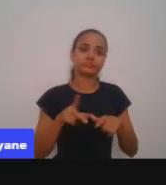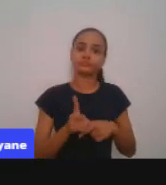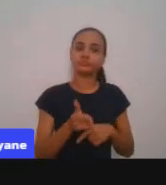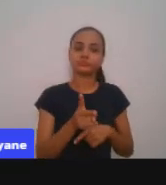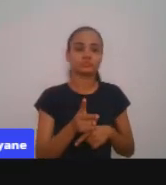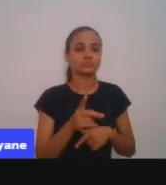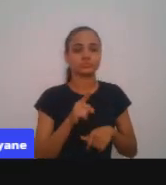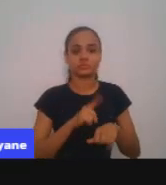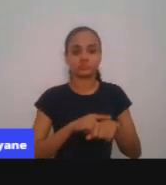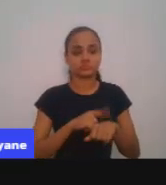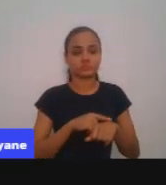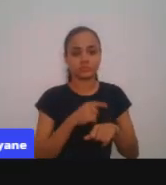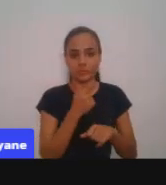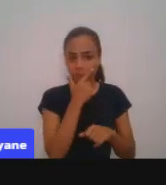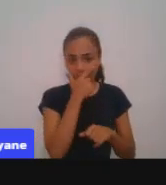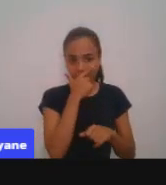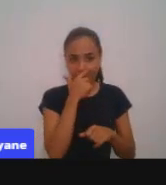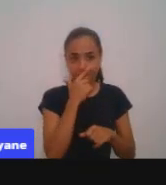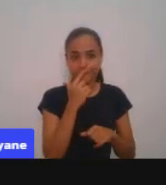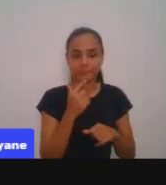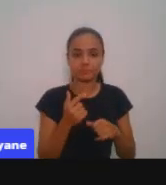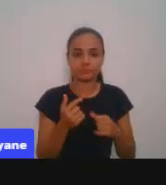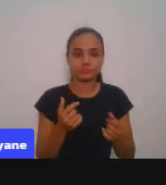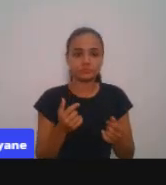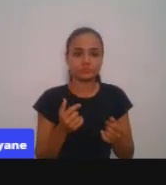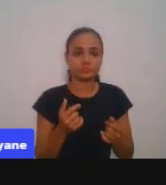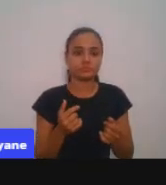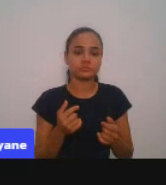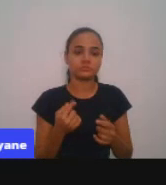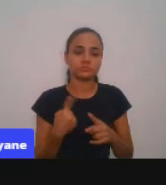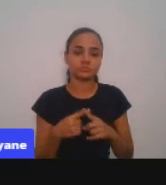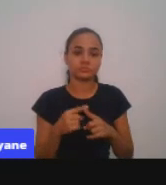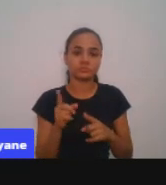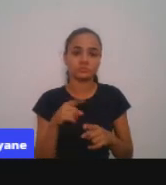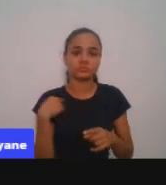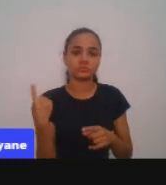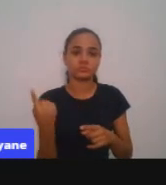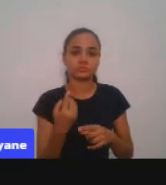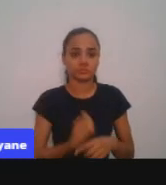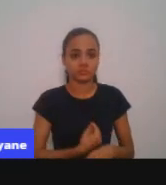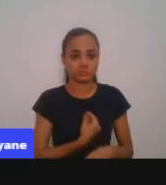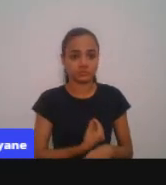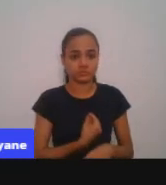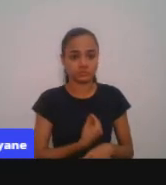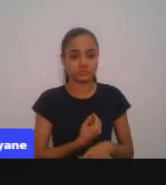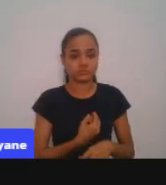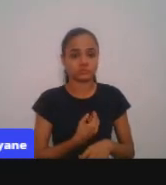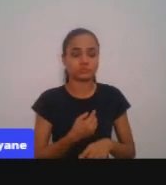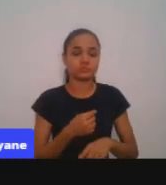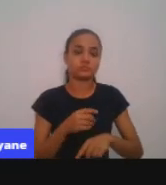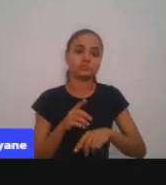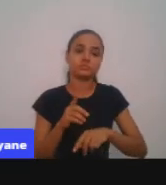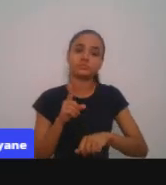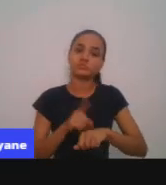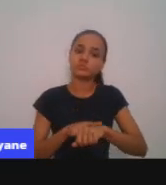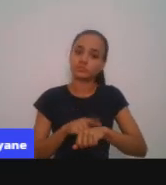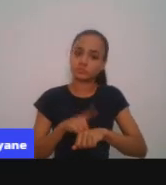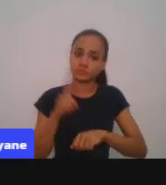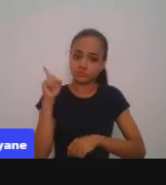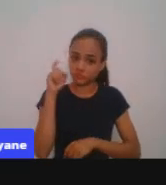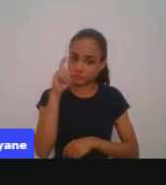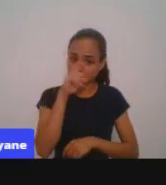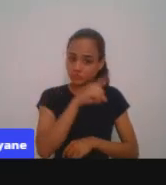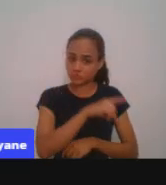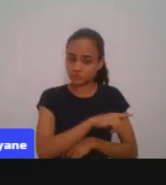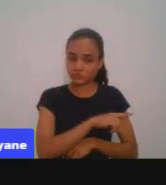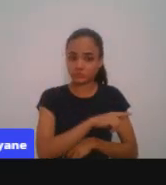maioria dos setores trabalhando em home, porque a gente está vivendo um momento muito caótico no nosso município, os hospitais